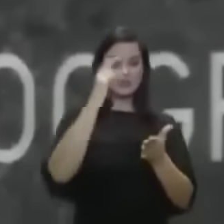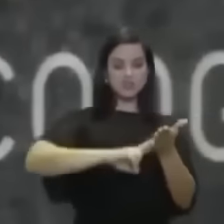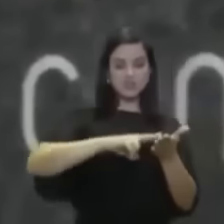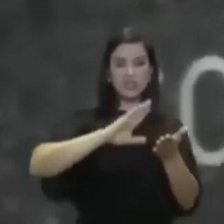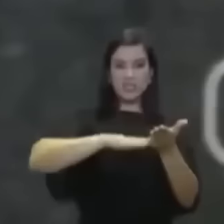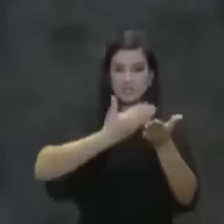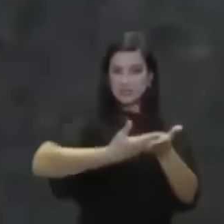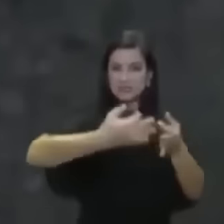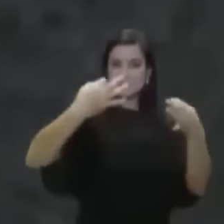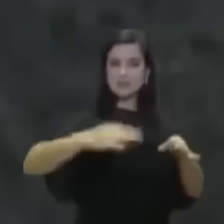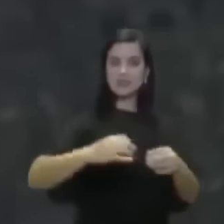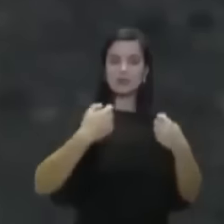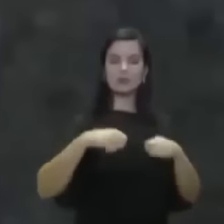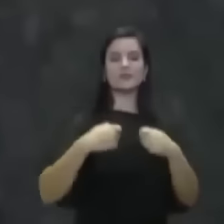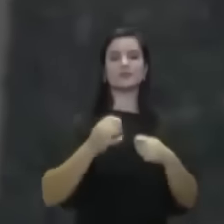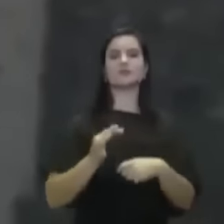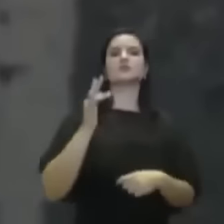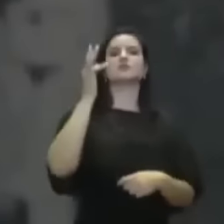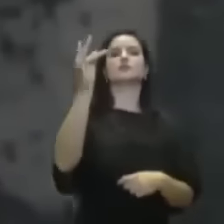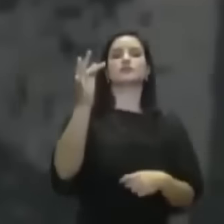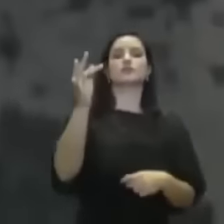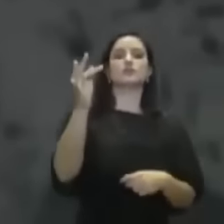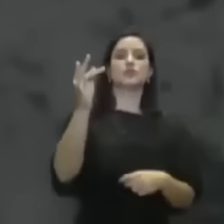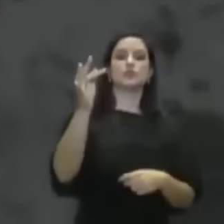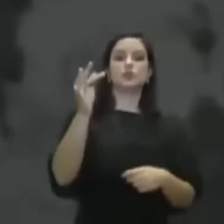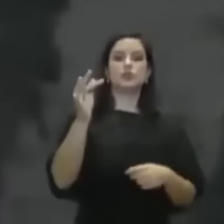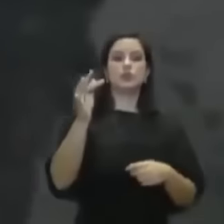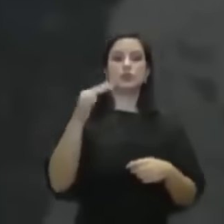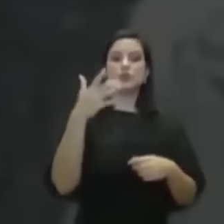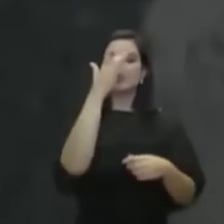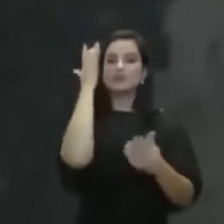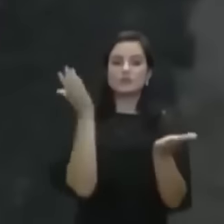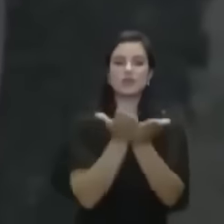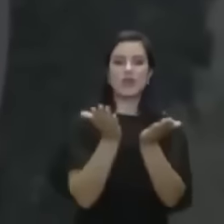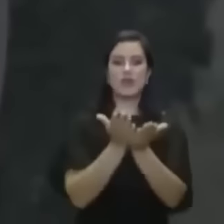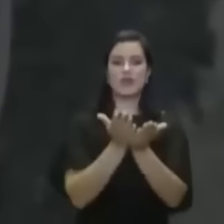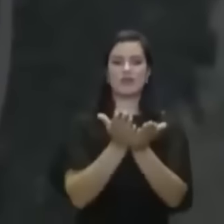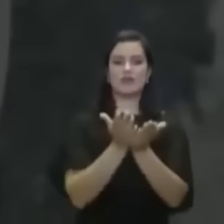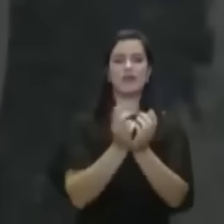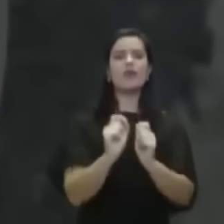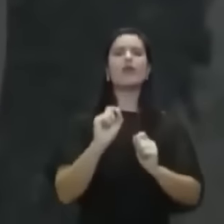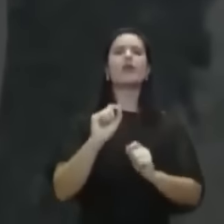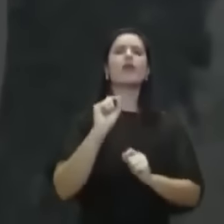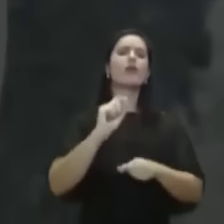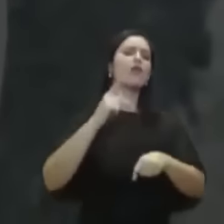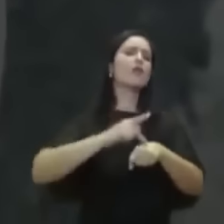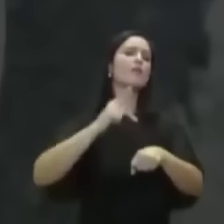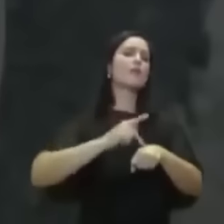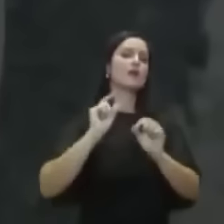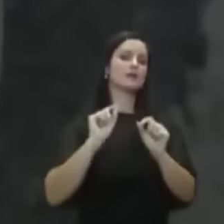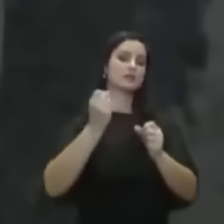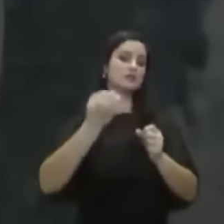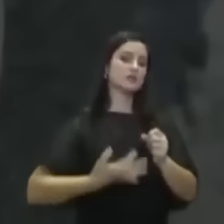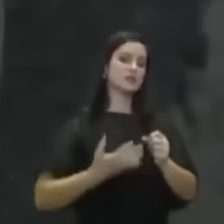interpretação depende o futuro do cristianismo. Quem é essa pedra? Sobre a qual a igreja está edificada? Há três interpretações na história da